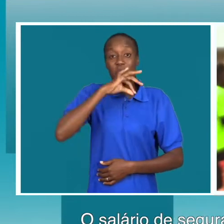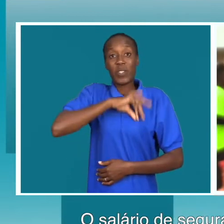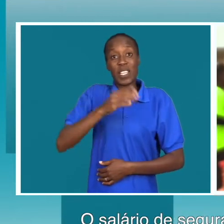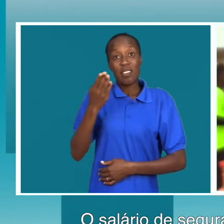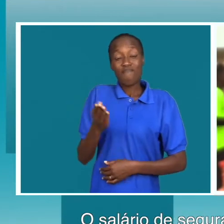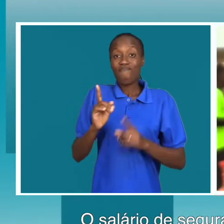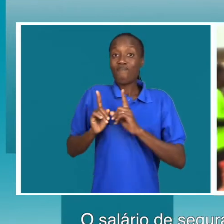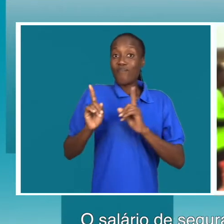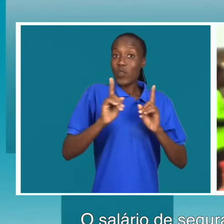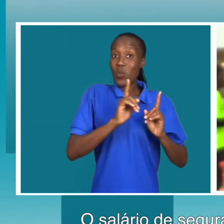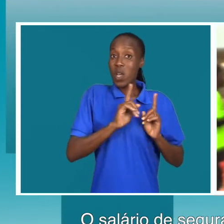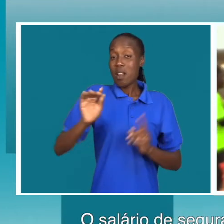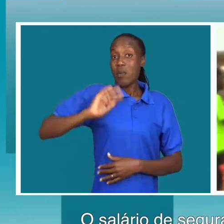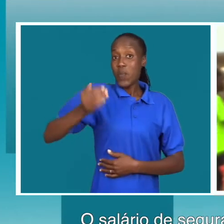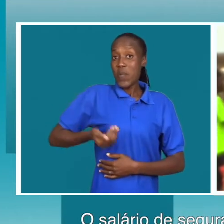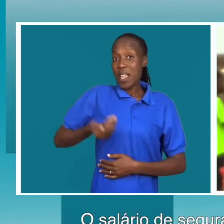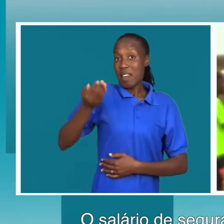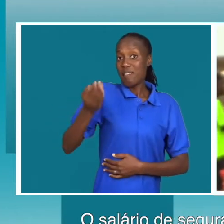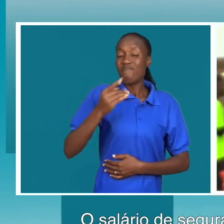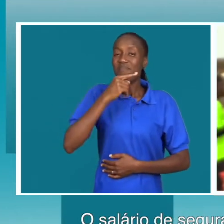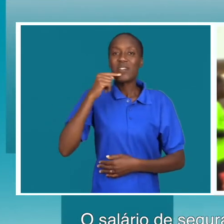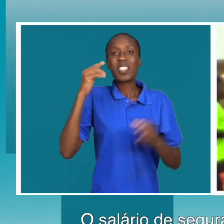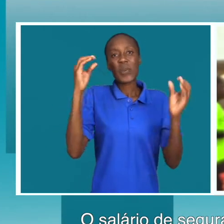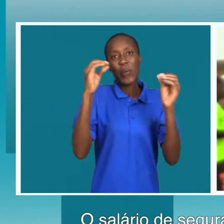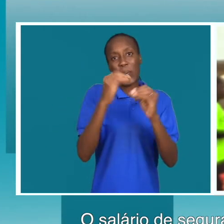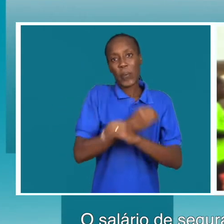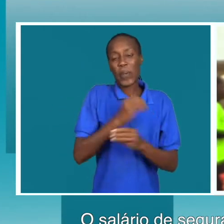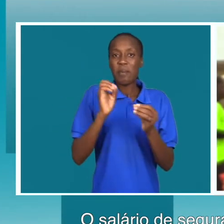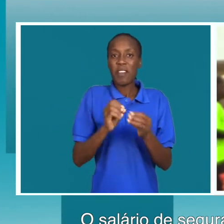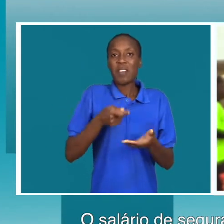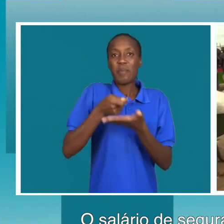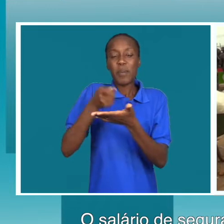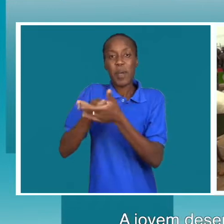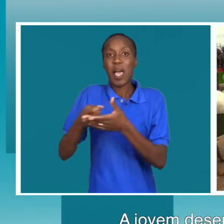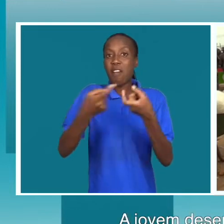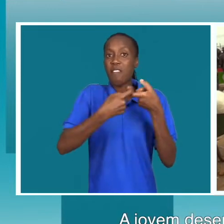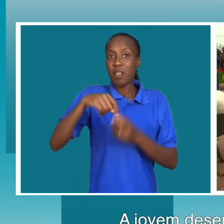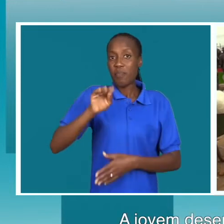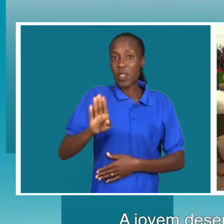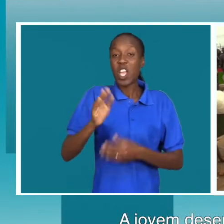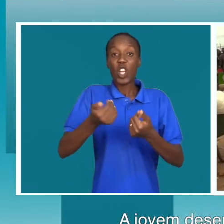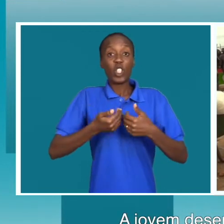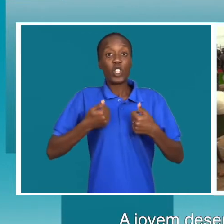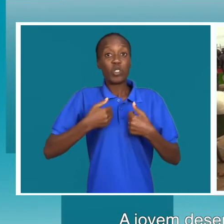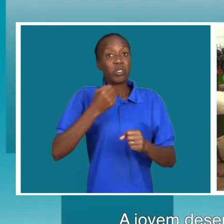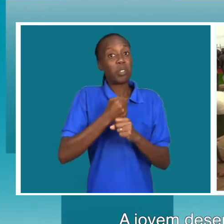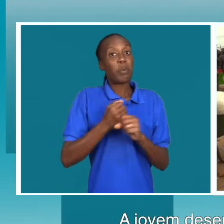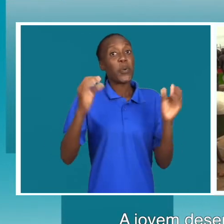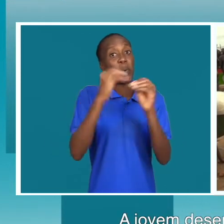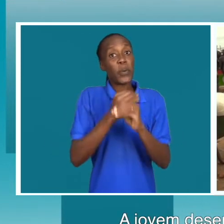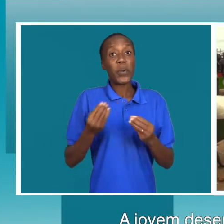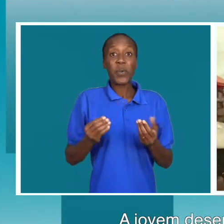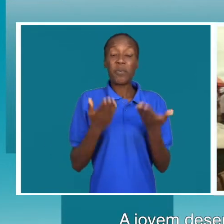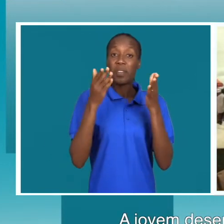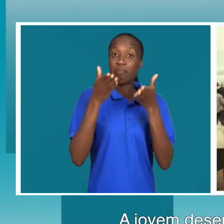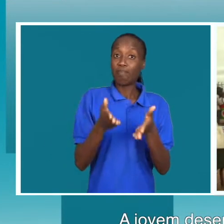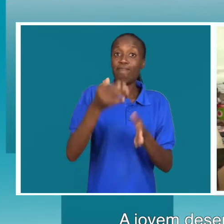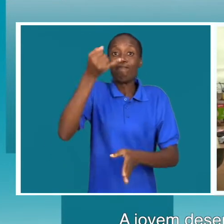salário de segurança do esposo de Justa também não é suficiente para prover a sua família. A jovem desempregada viu no terminal de